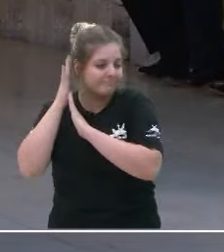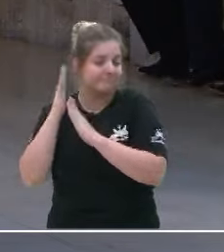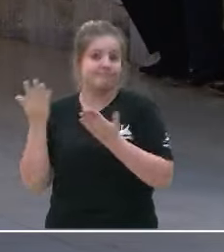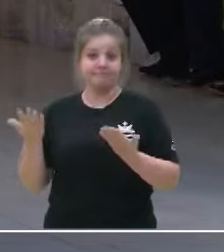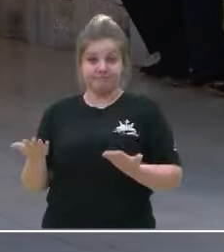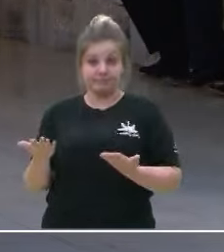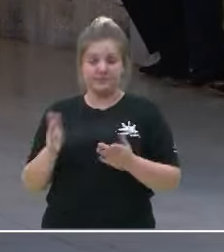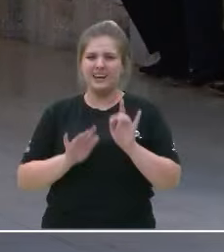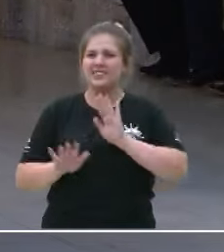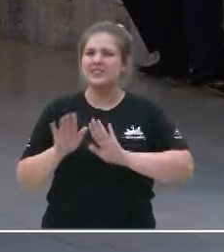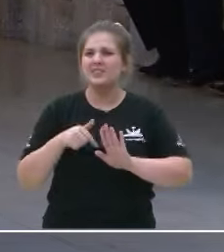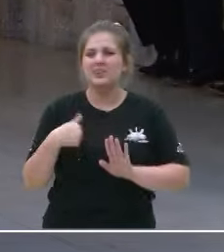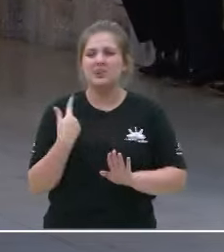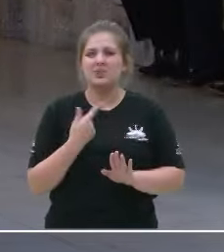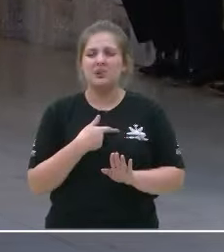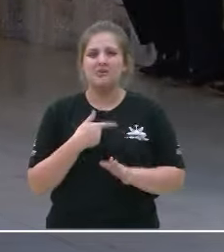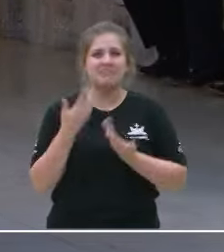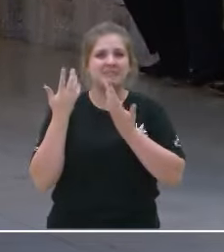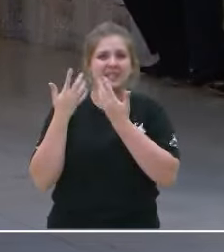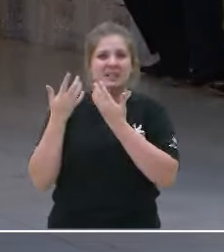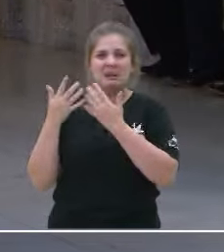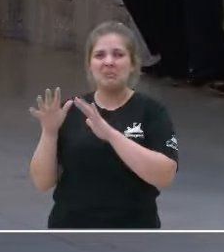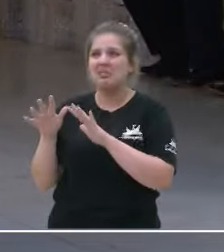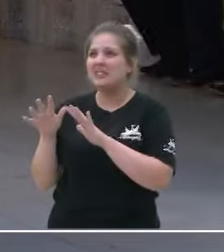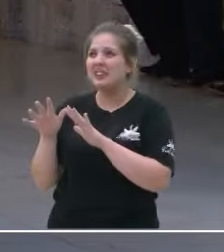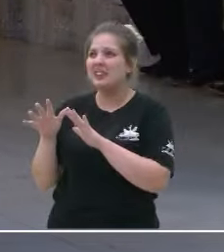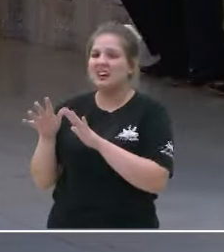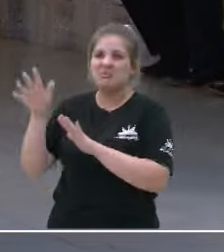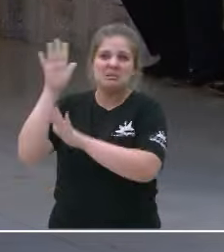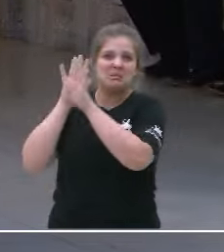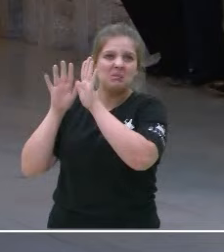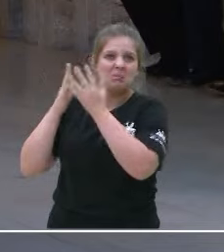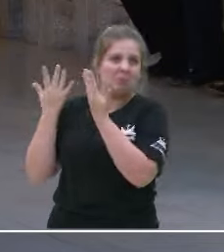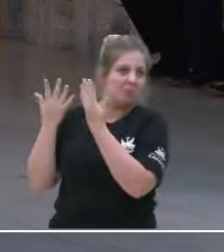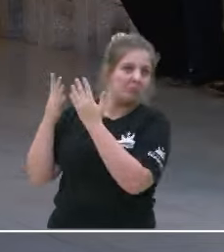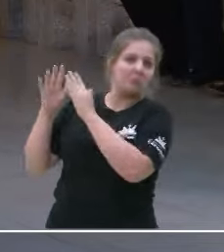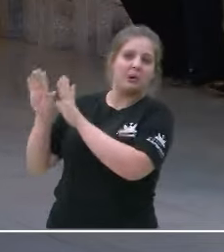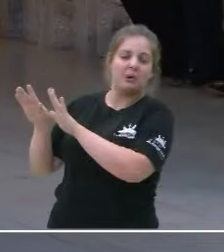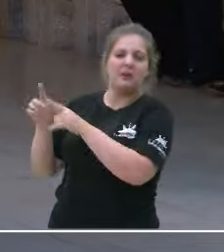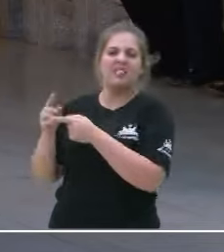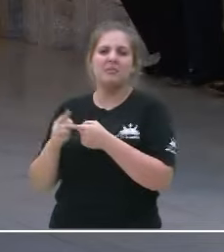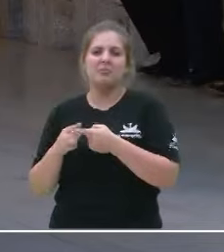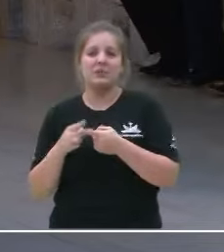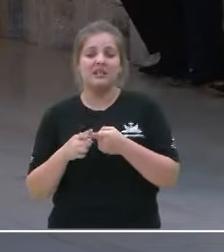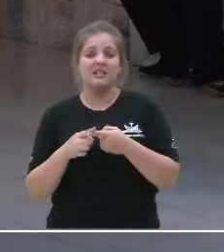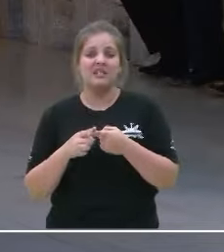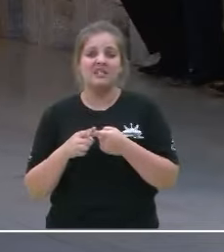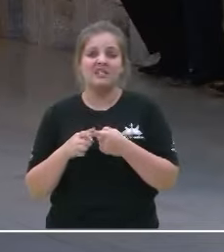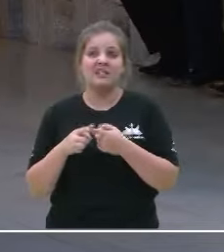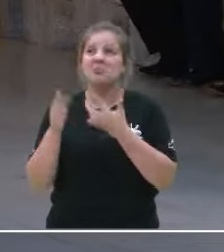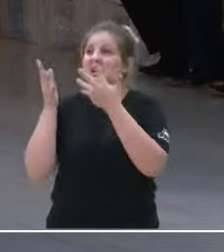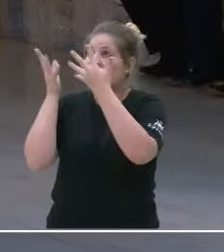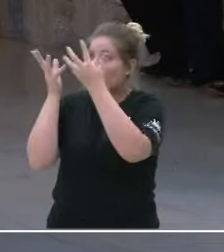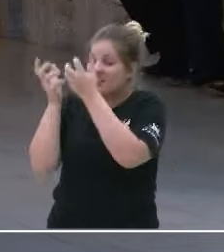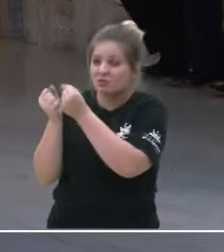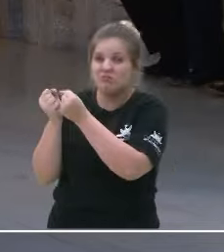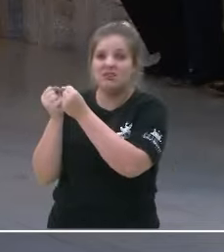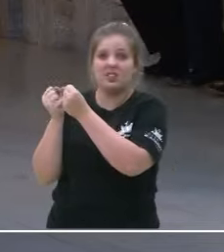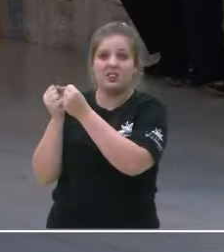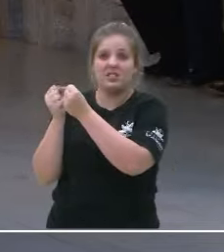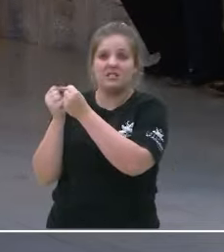às vezes não queremos ouvir os apelos de Deus porque para ouvirmos os apelos de